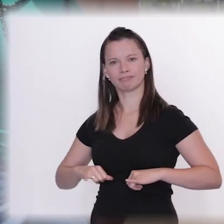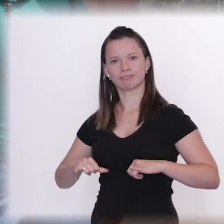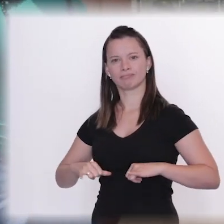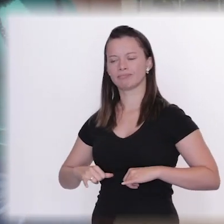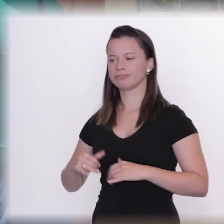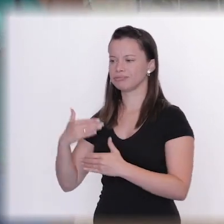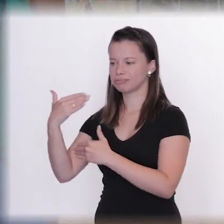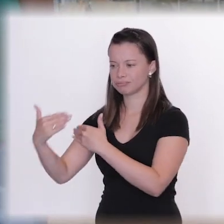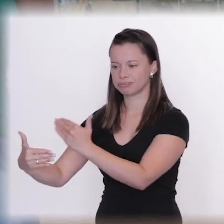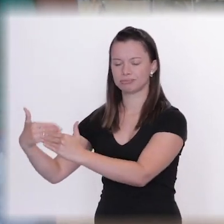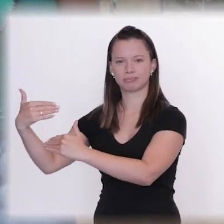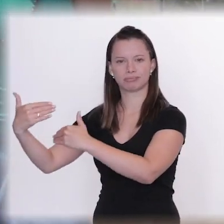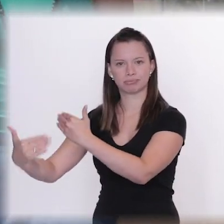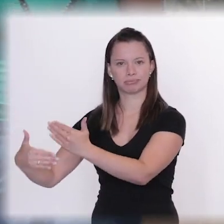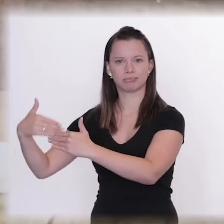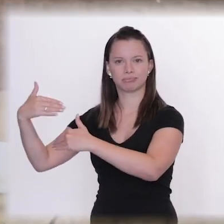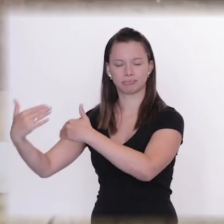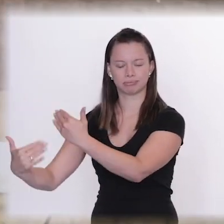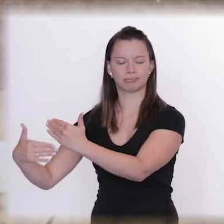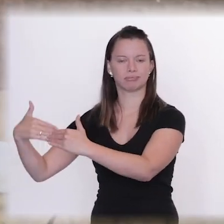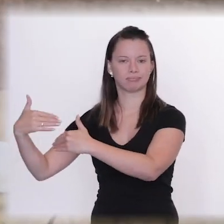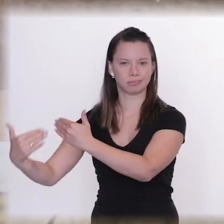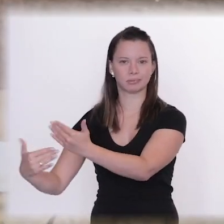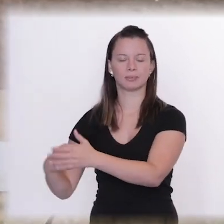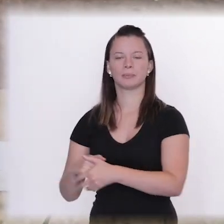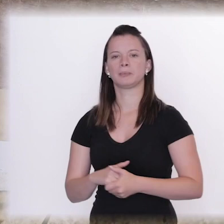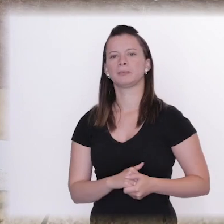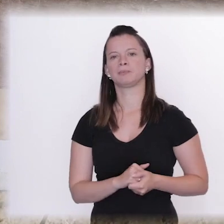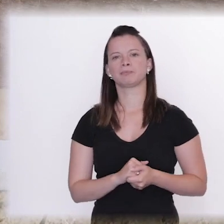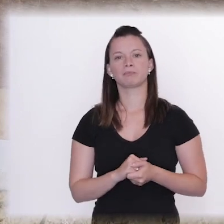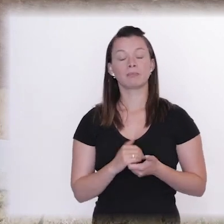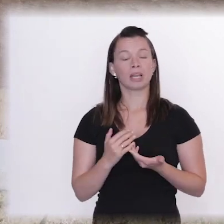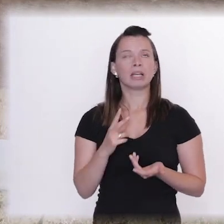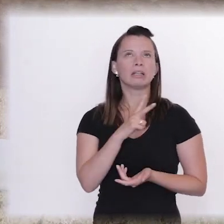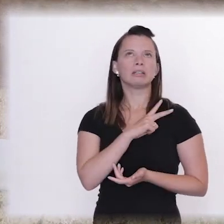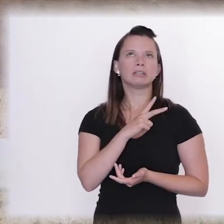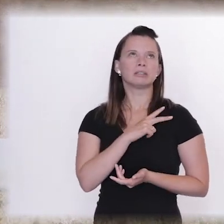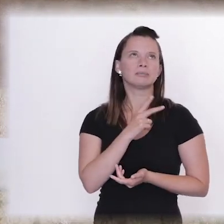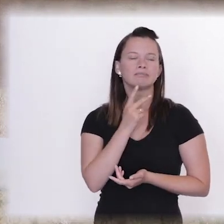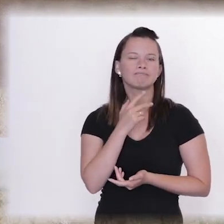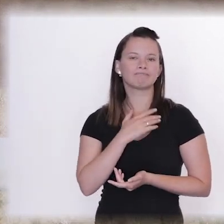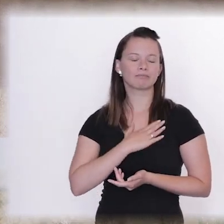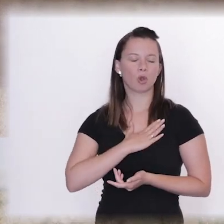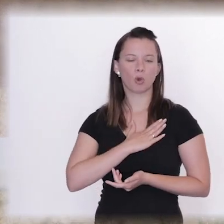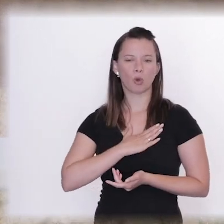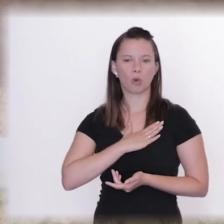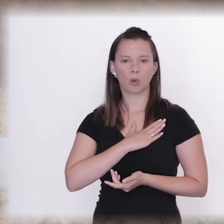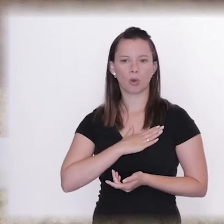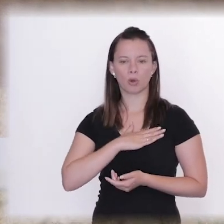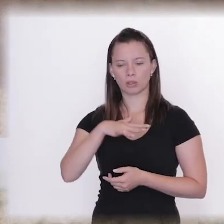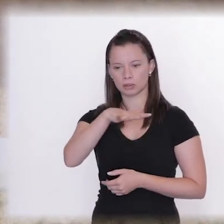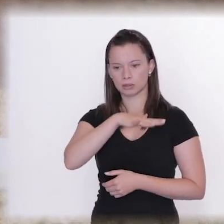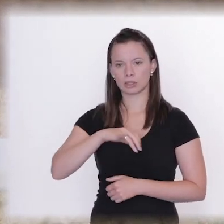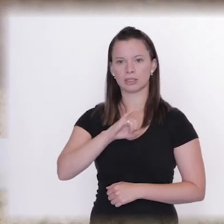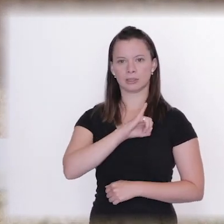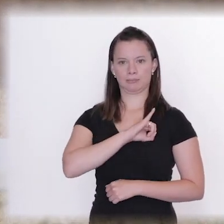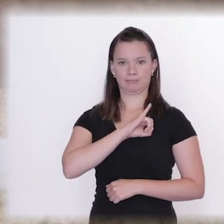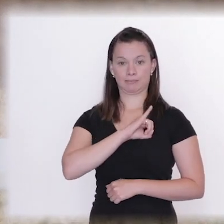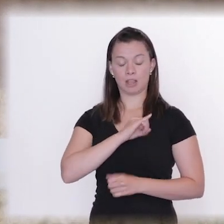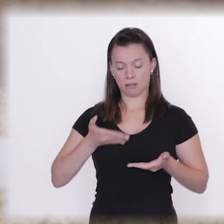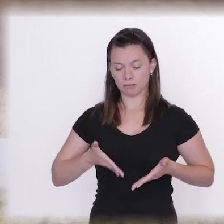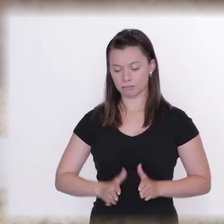faleceu há 1 mês e meio atrás. Particularmente eu gosto de Itaquera, não só porque nasci e cresci aqui, tenho toda